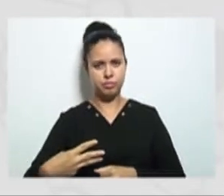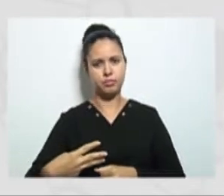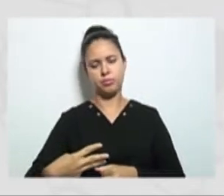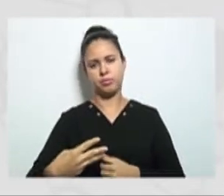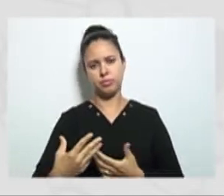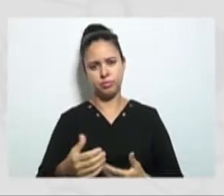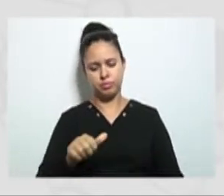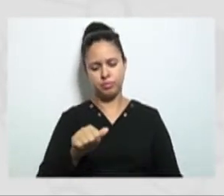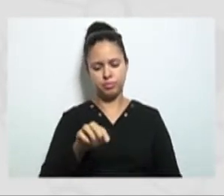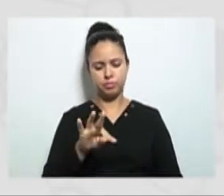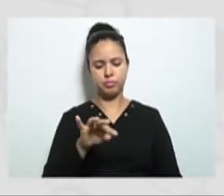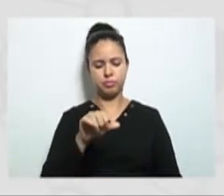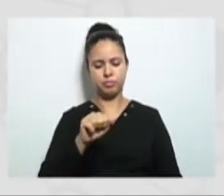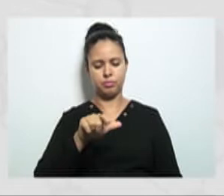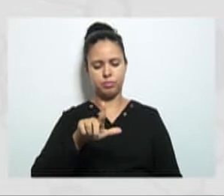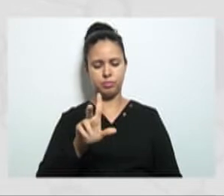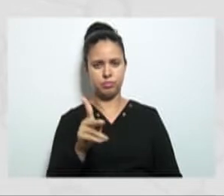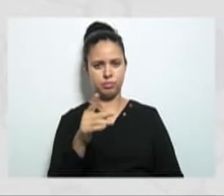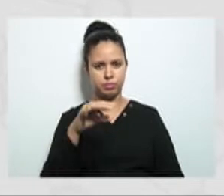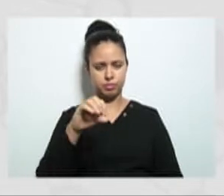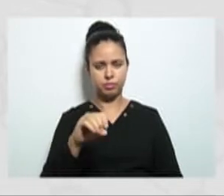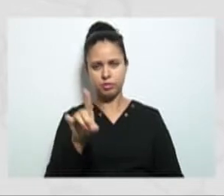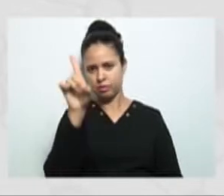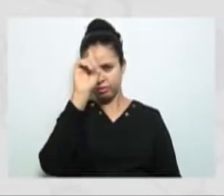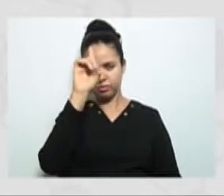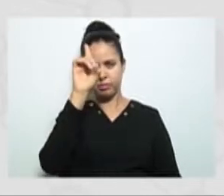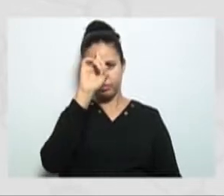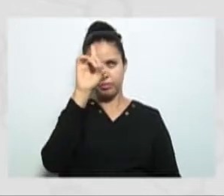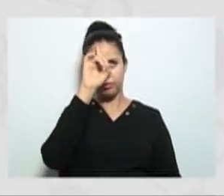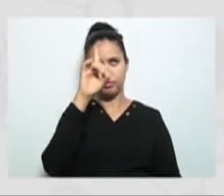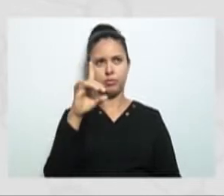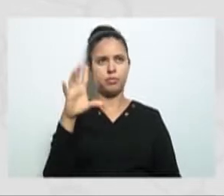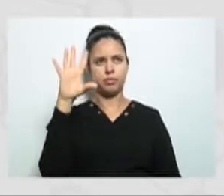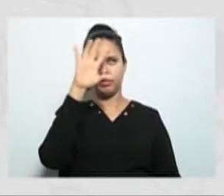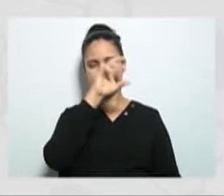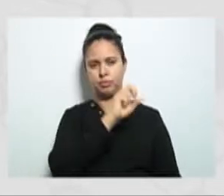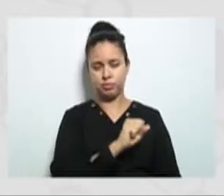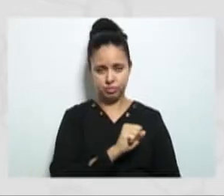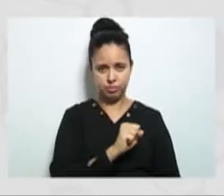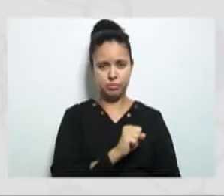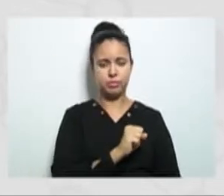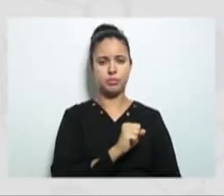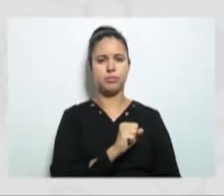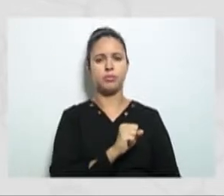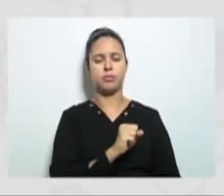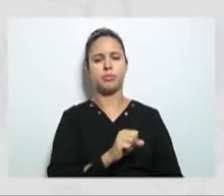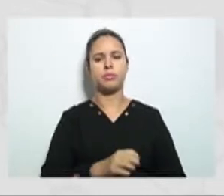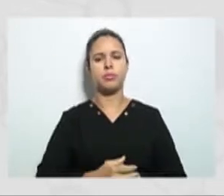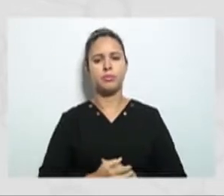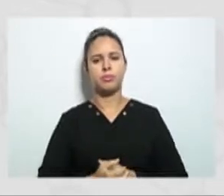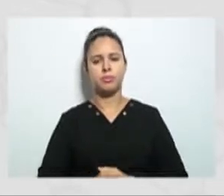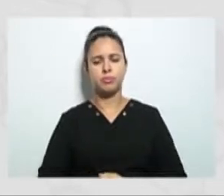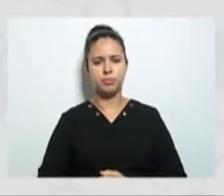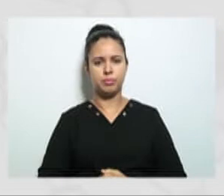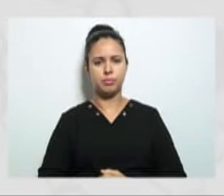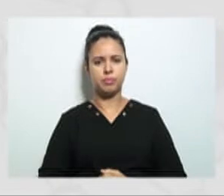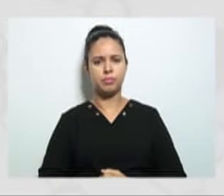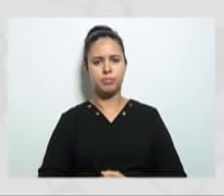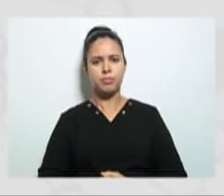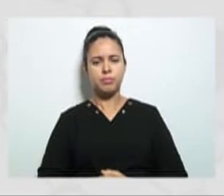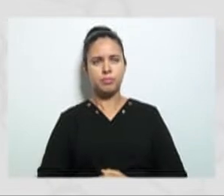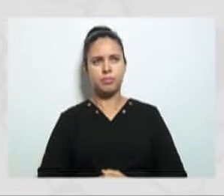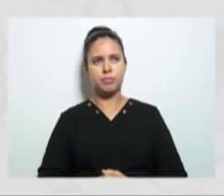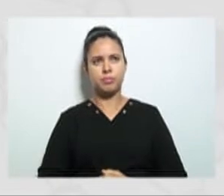coisas mais ainda que eles vão aprender no dia a dia deles, né? E sabe muito mais, às vezes, do que a gente ainda. Com certeza. Essas daqui,